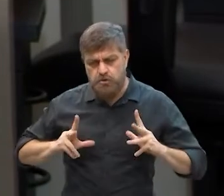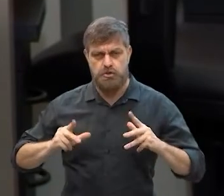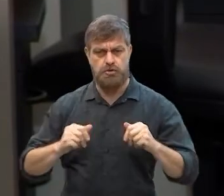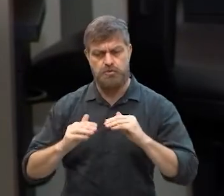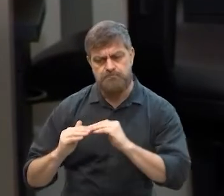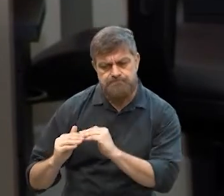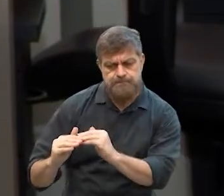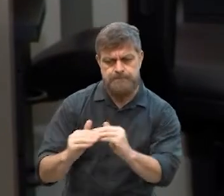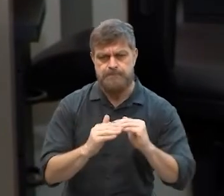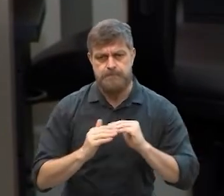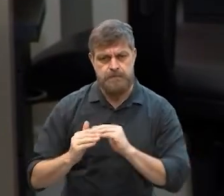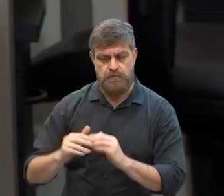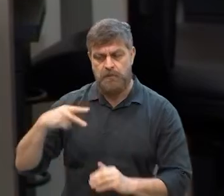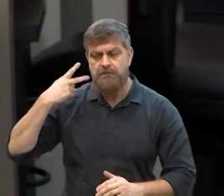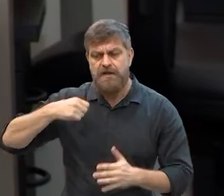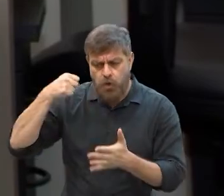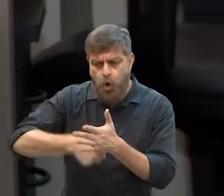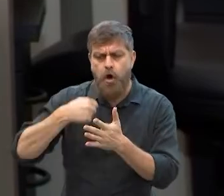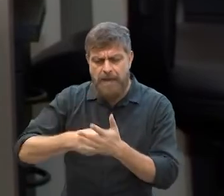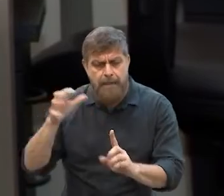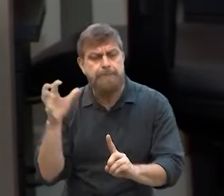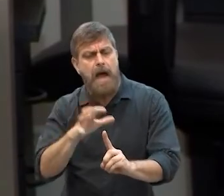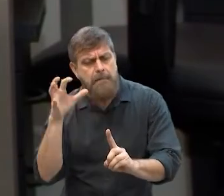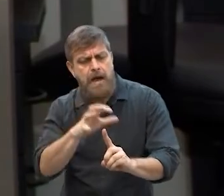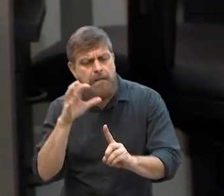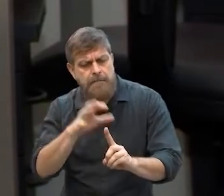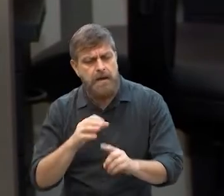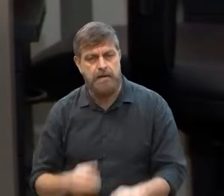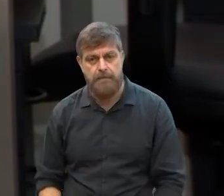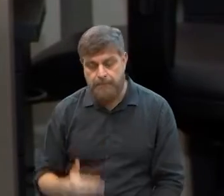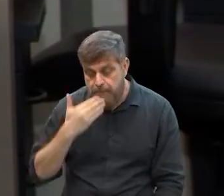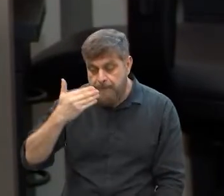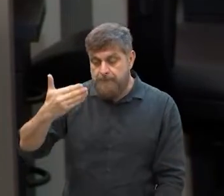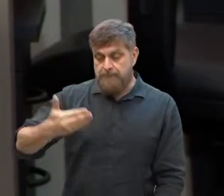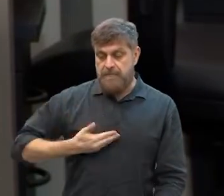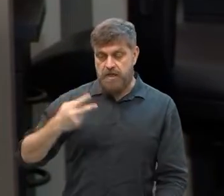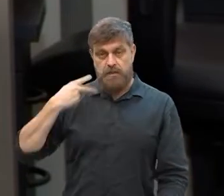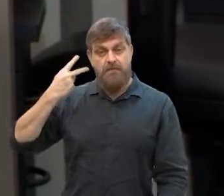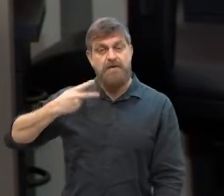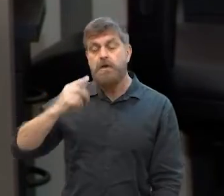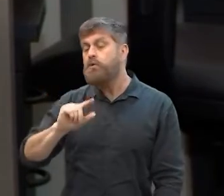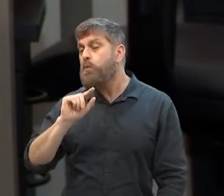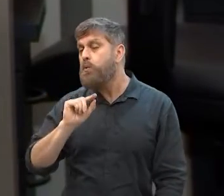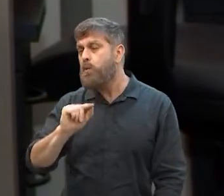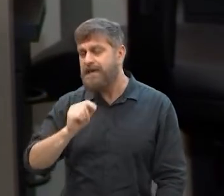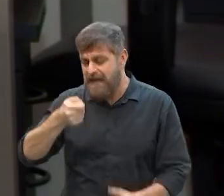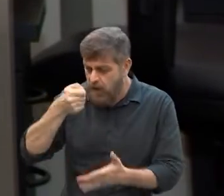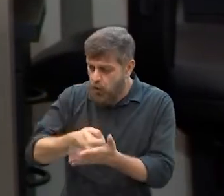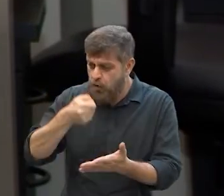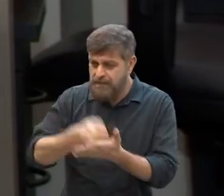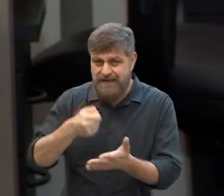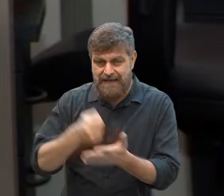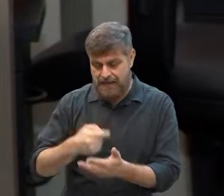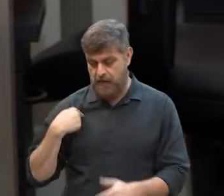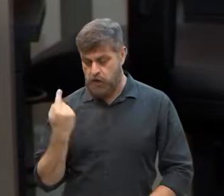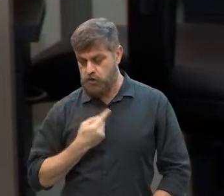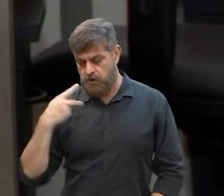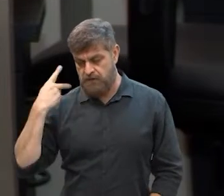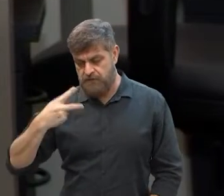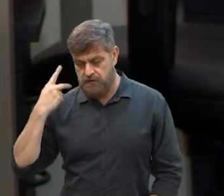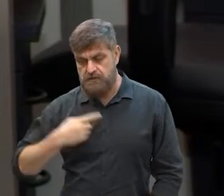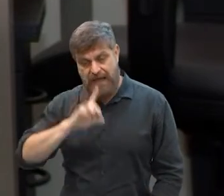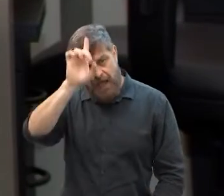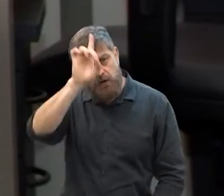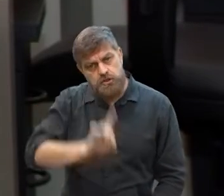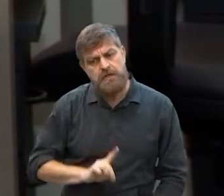vocês cobrarem os seus vereadores, procurarem os vereadores, né, exigirem dos vereadores os